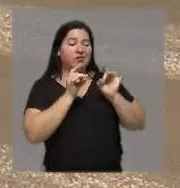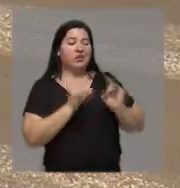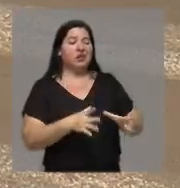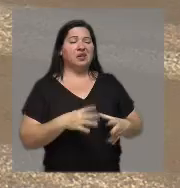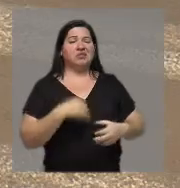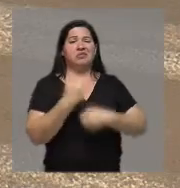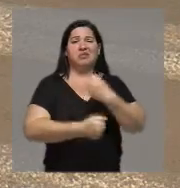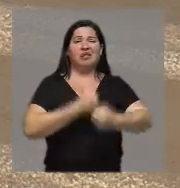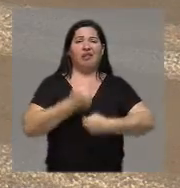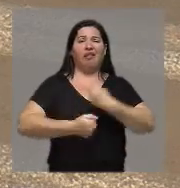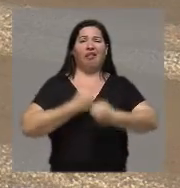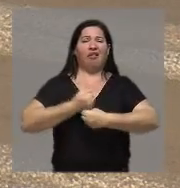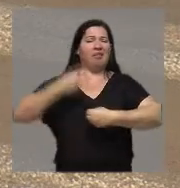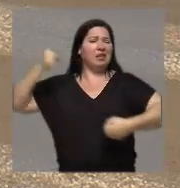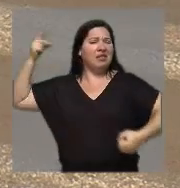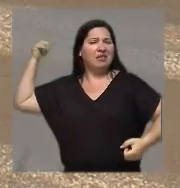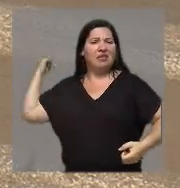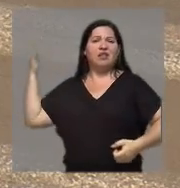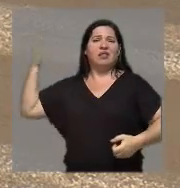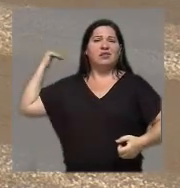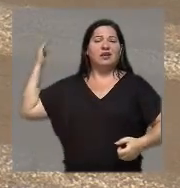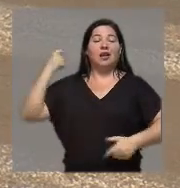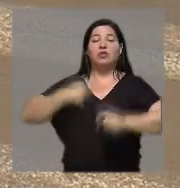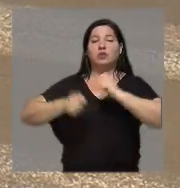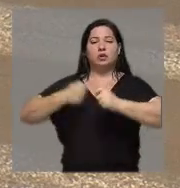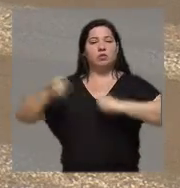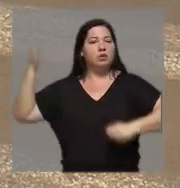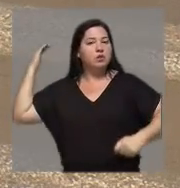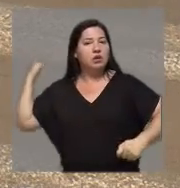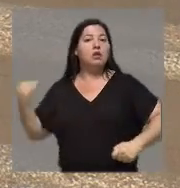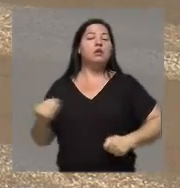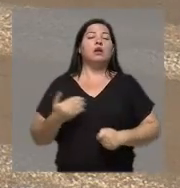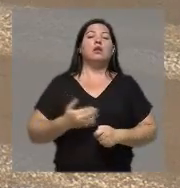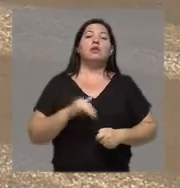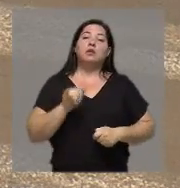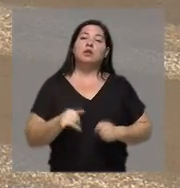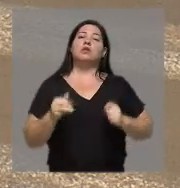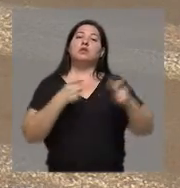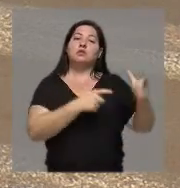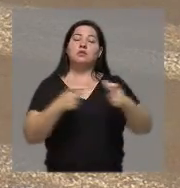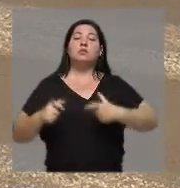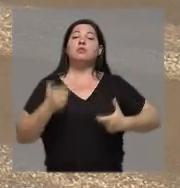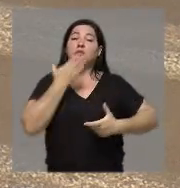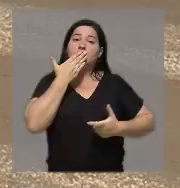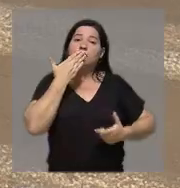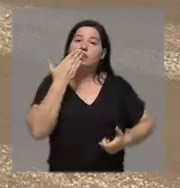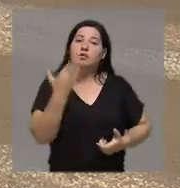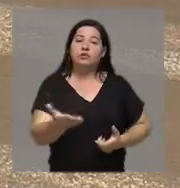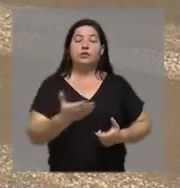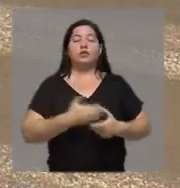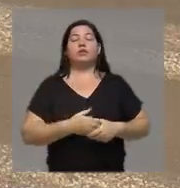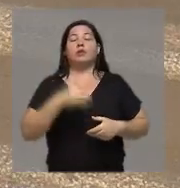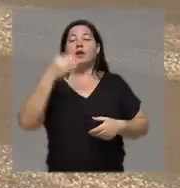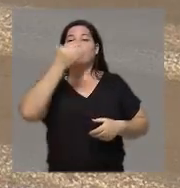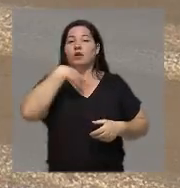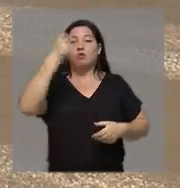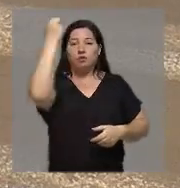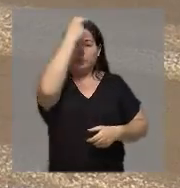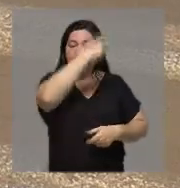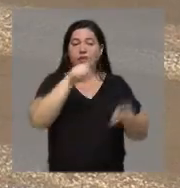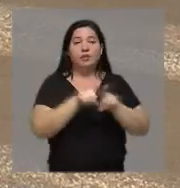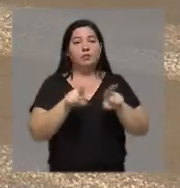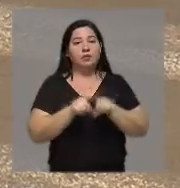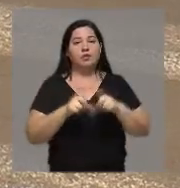tantos anos da administração que se passou, que ficou aqui todos esses bairros. Então nós estamos pedindo, né, ao prefeito, tem até no